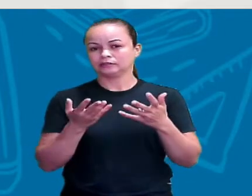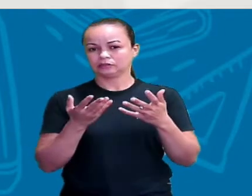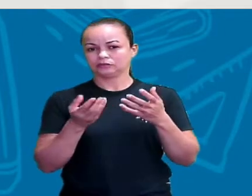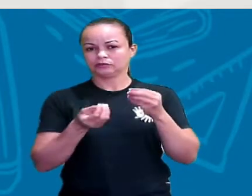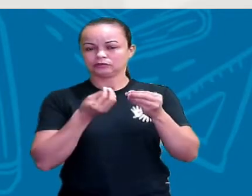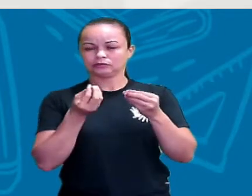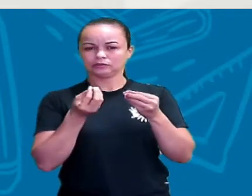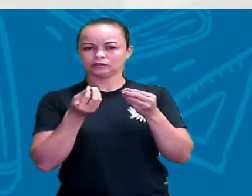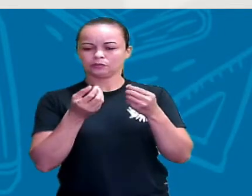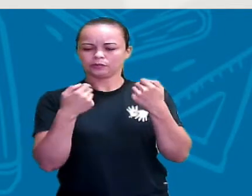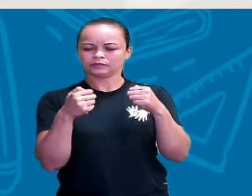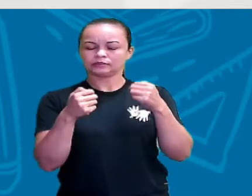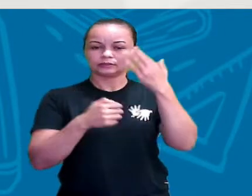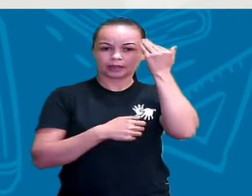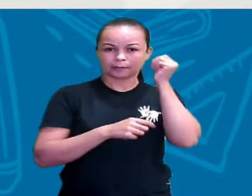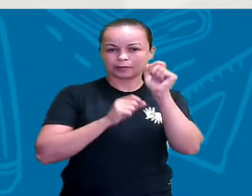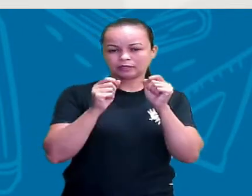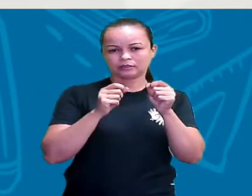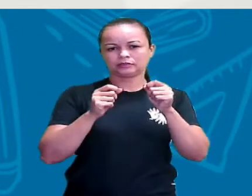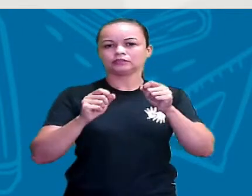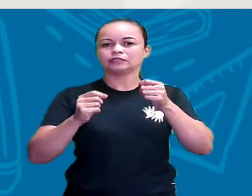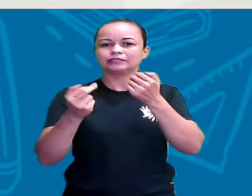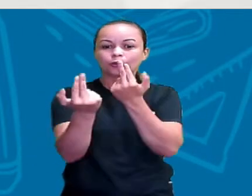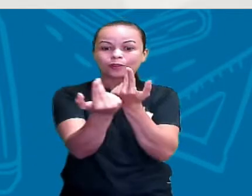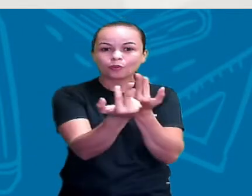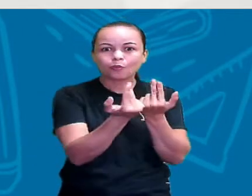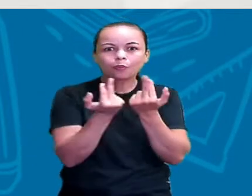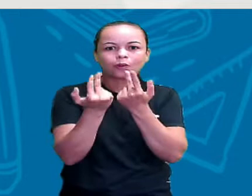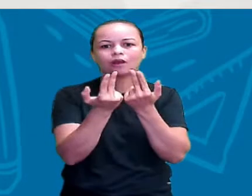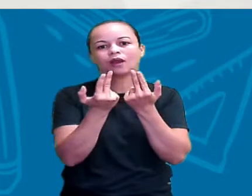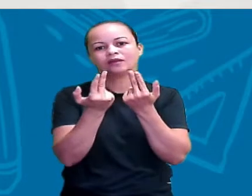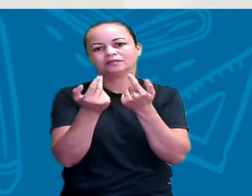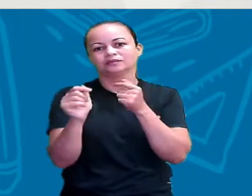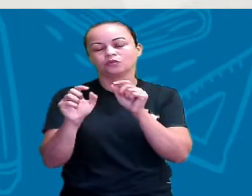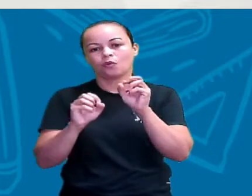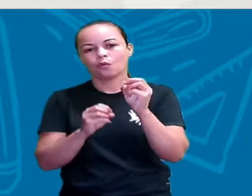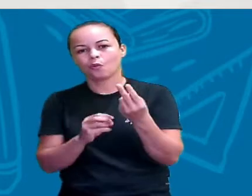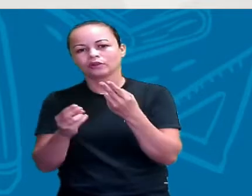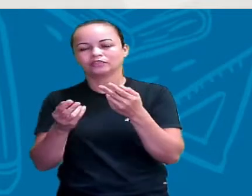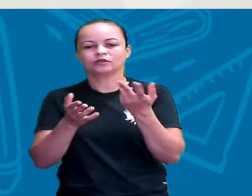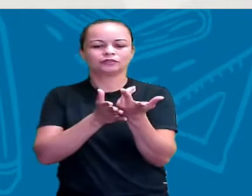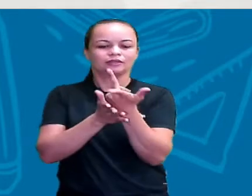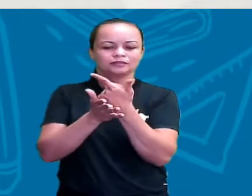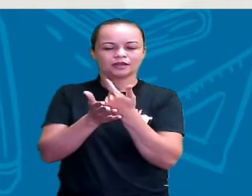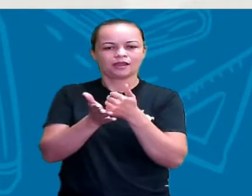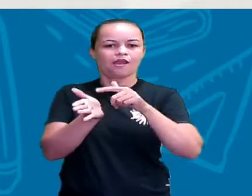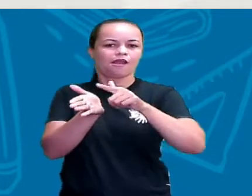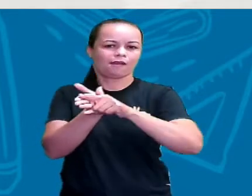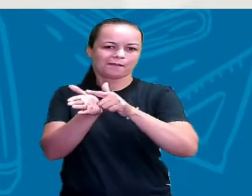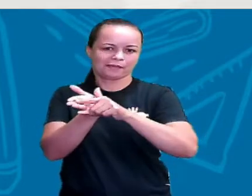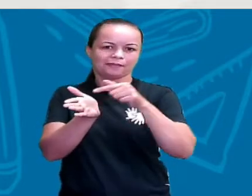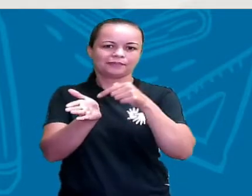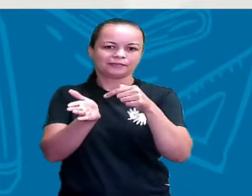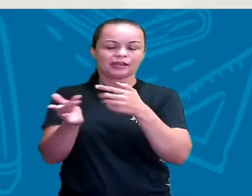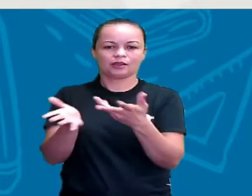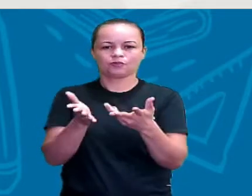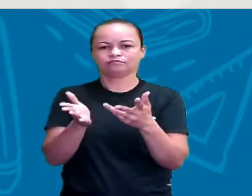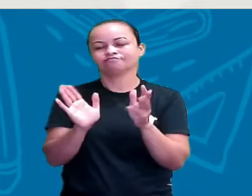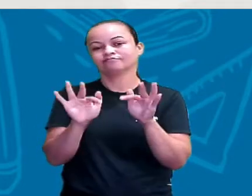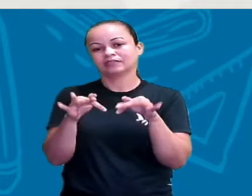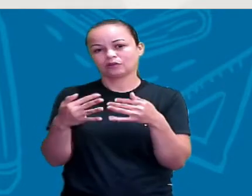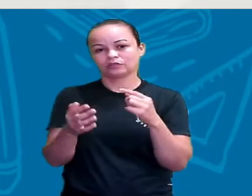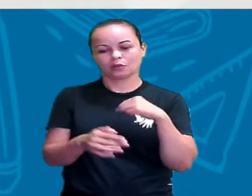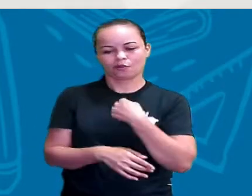como saberemos que figuras são congruentes e se estas estiverem desenhadas no papel. Afinal, nenhum de nós